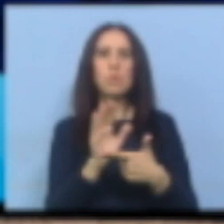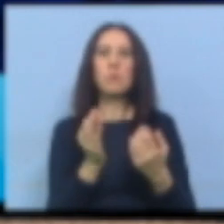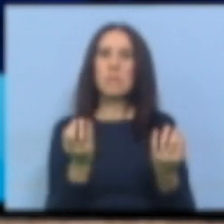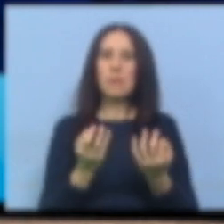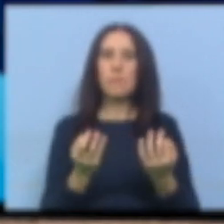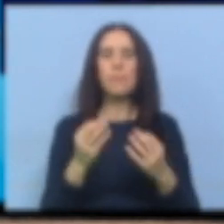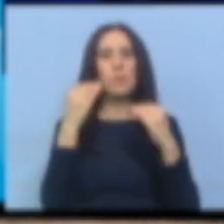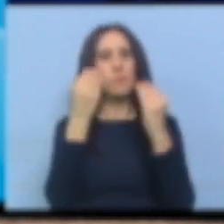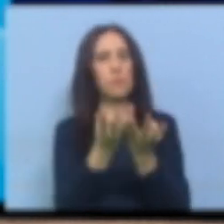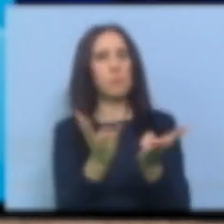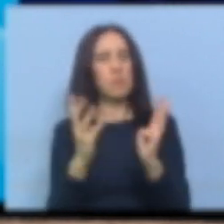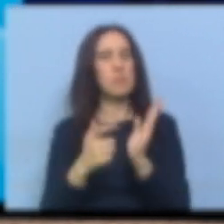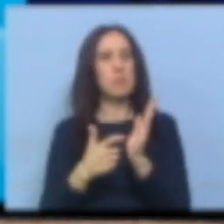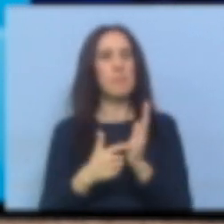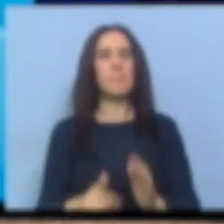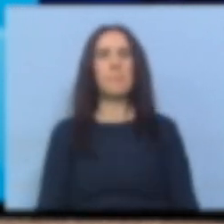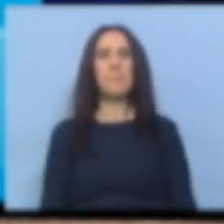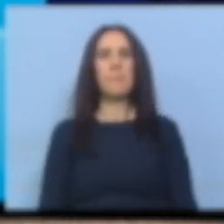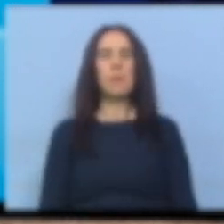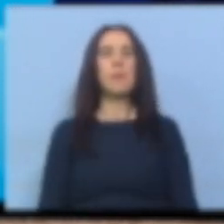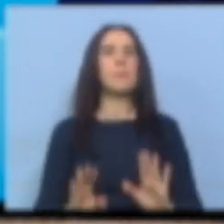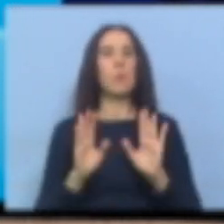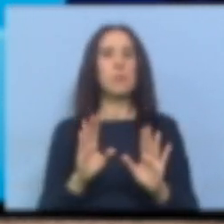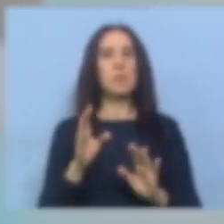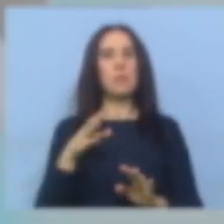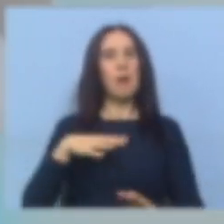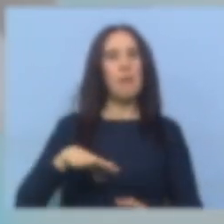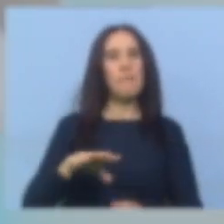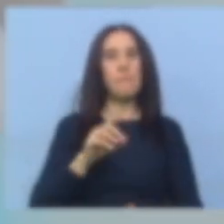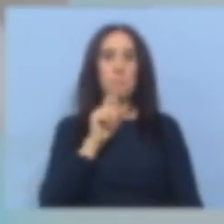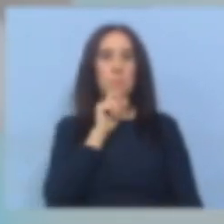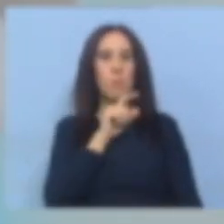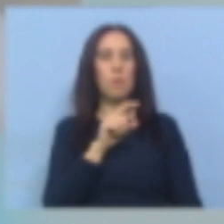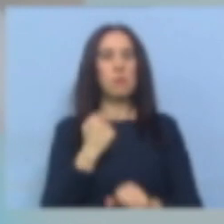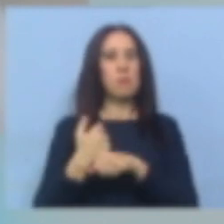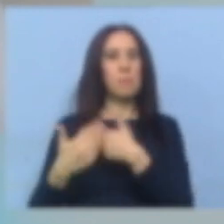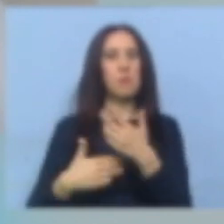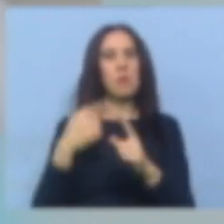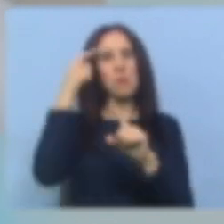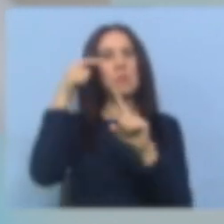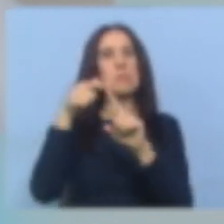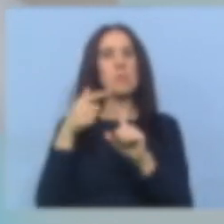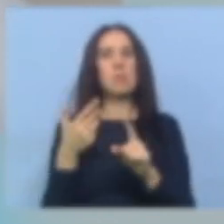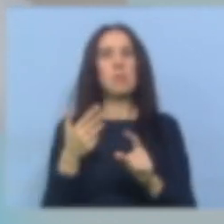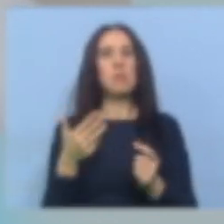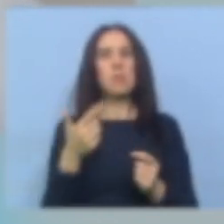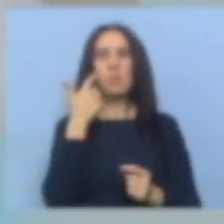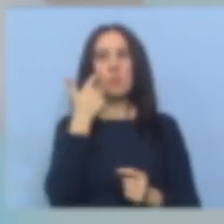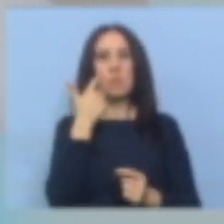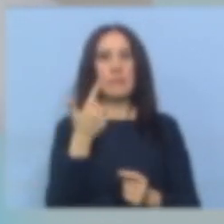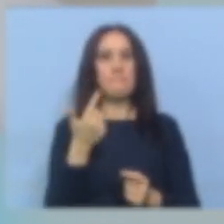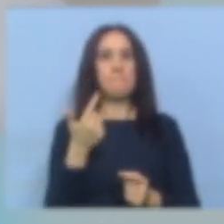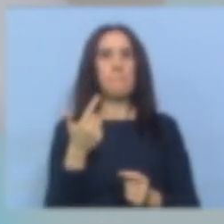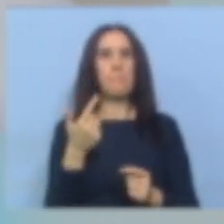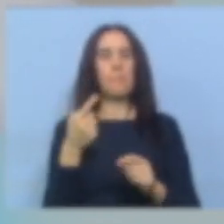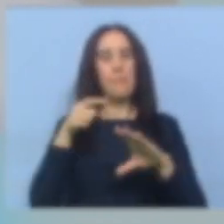facto que essa formação é necessária. Ou seja, ele pretende e poderá trabalhar no sentido de conhecer